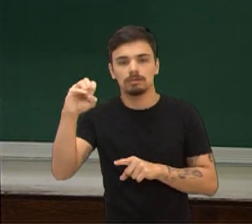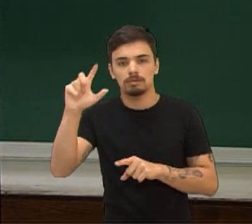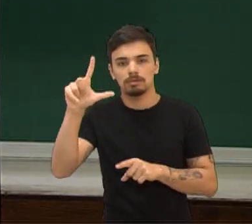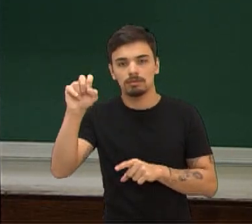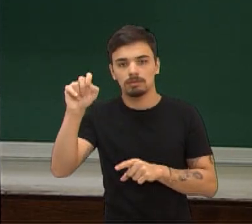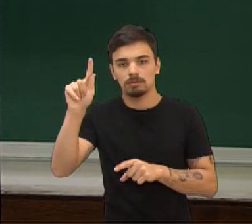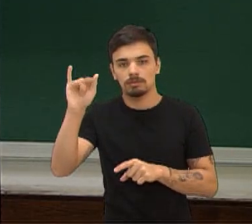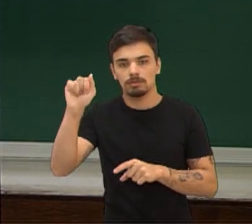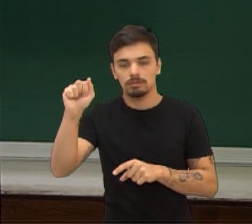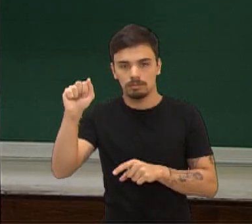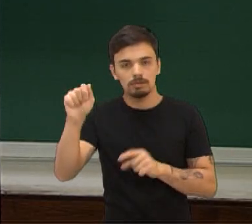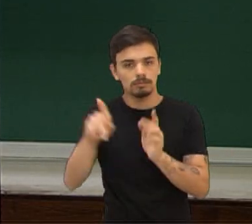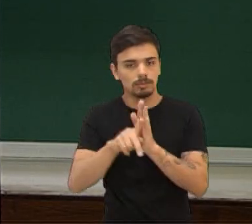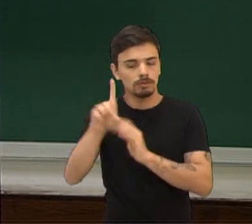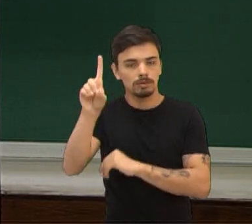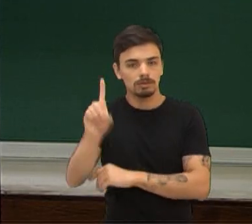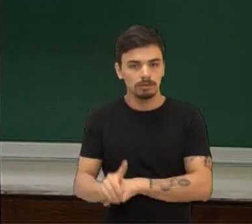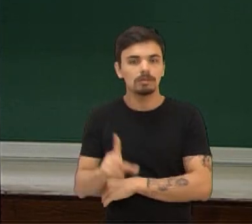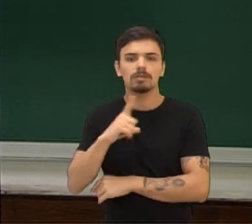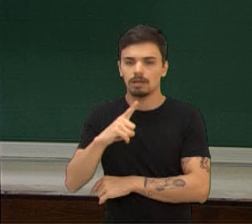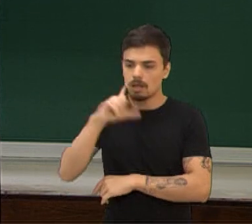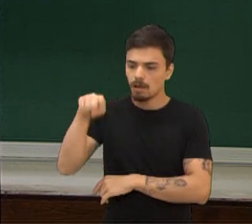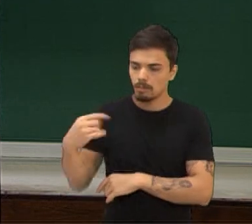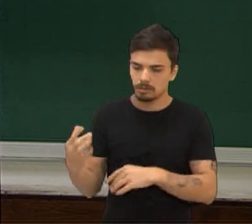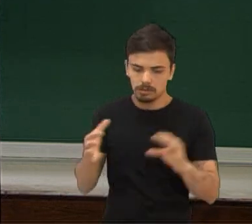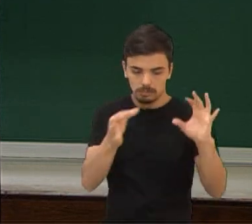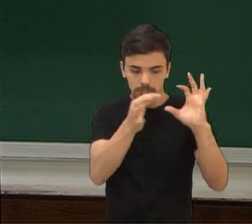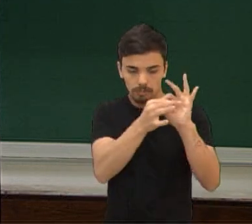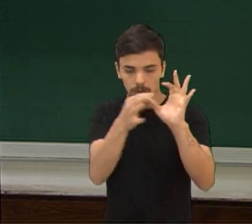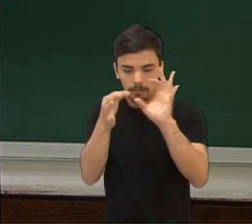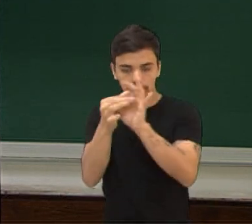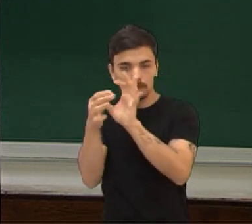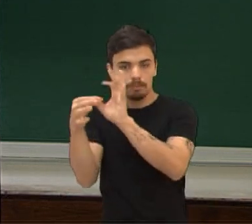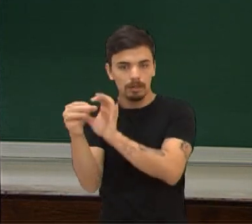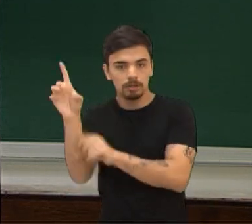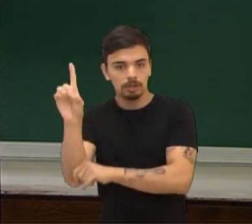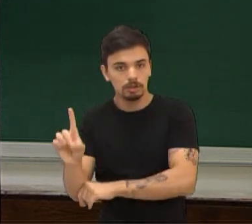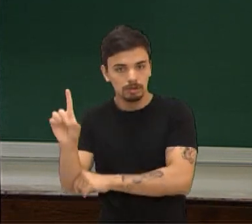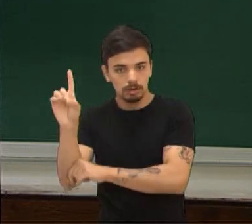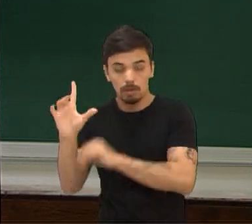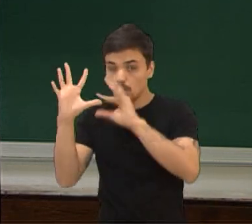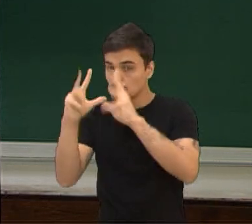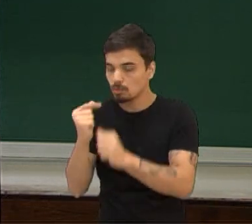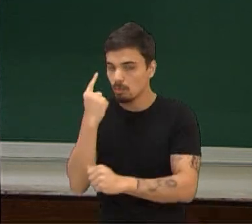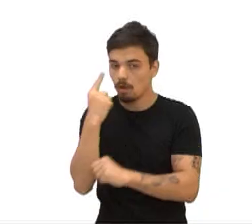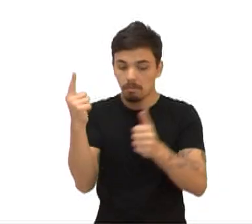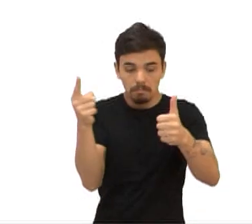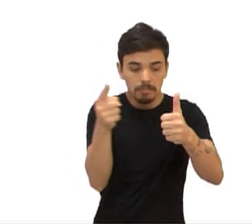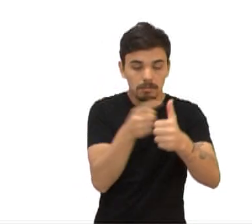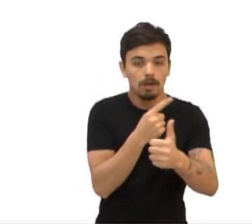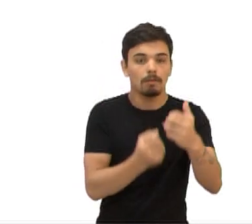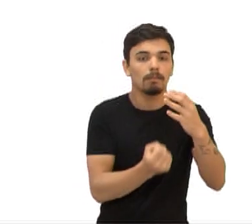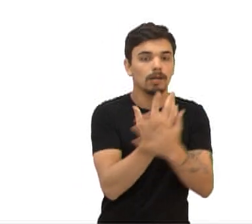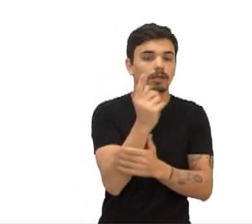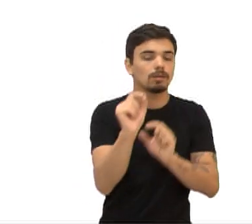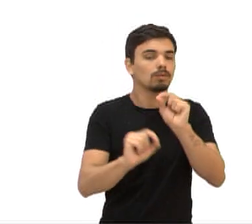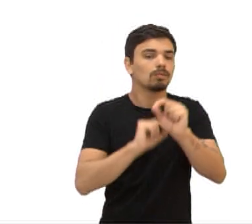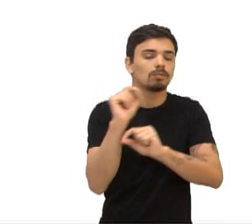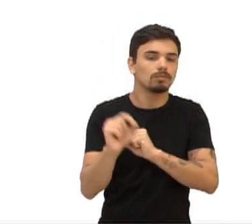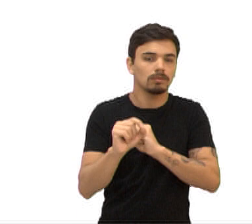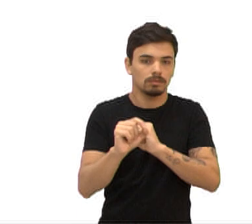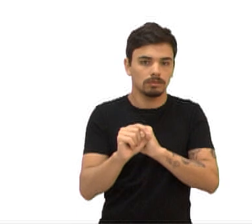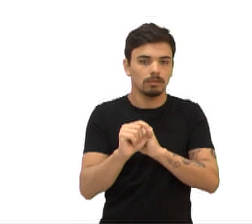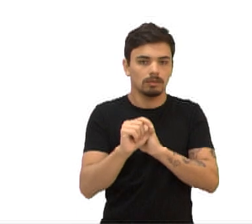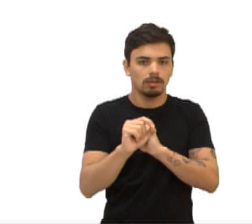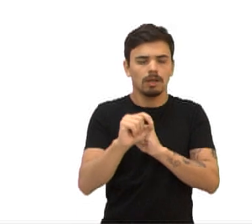direitos eles estão intimamente interligados. Os primeiros direitos que aparecem, vejamos no infográfico, são os direitos